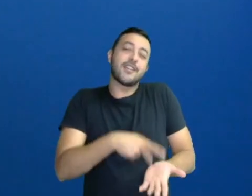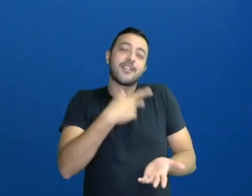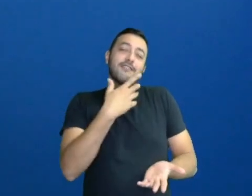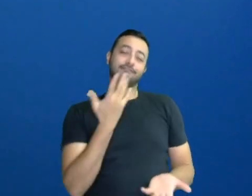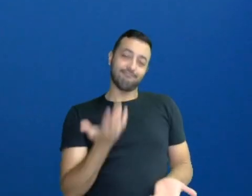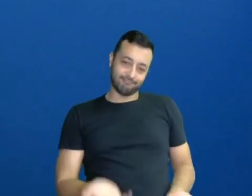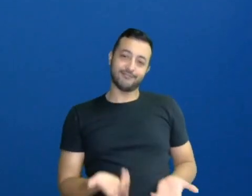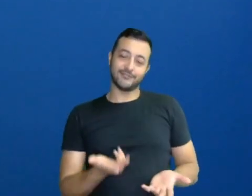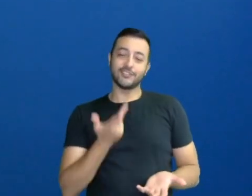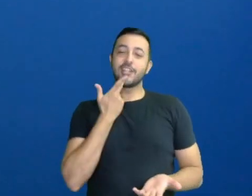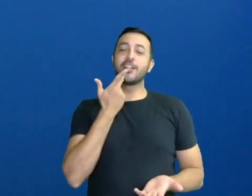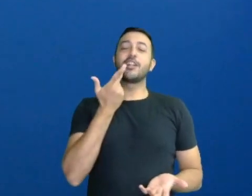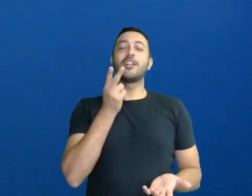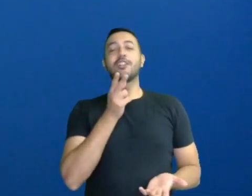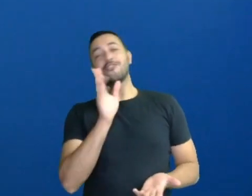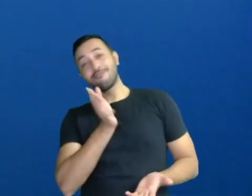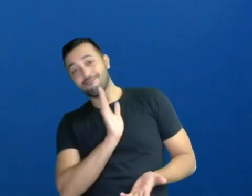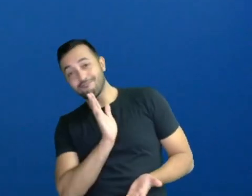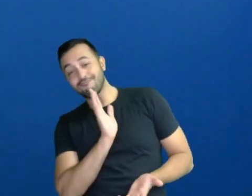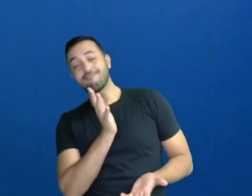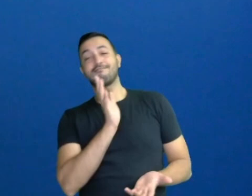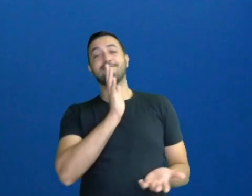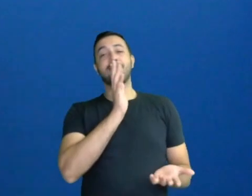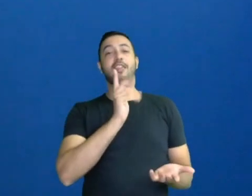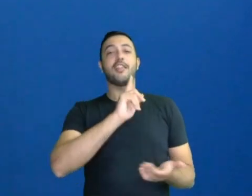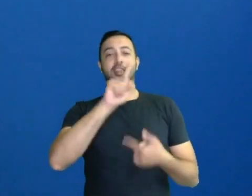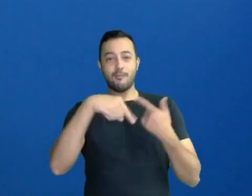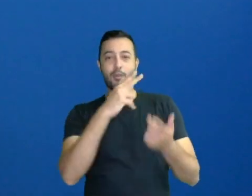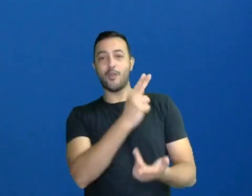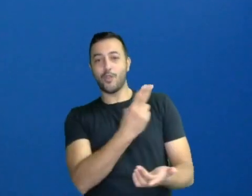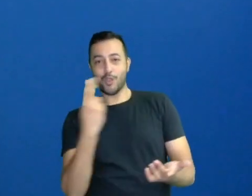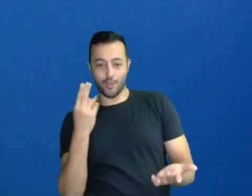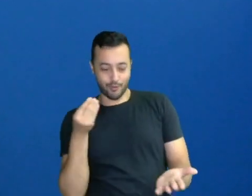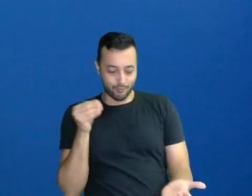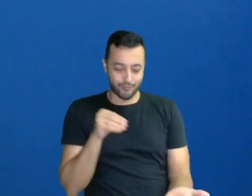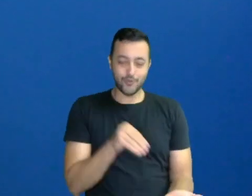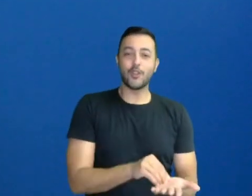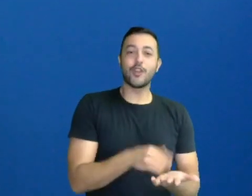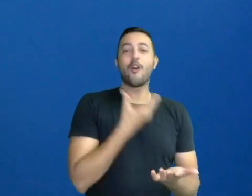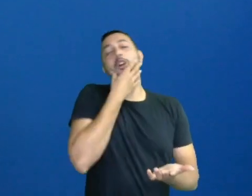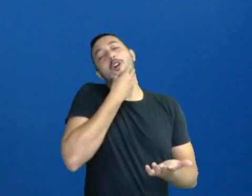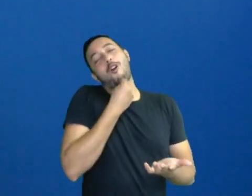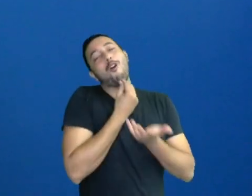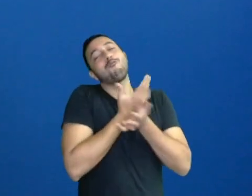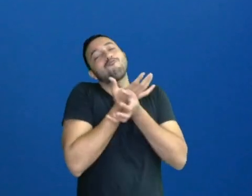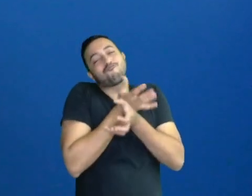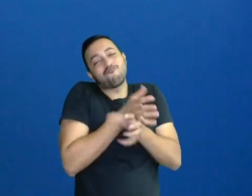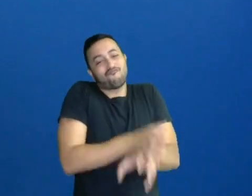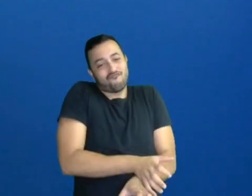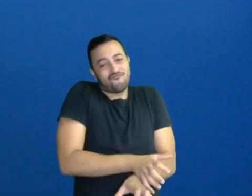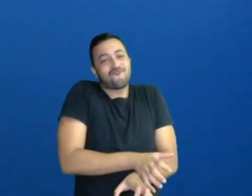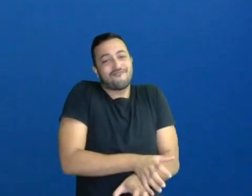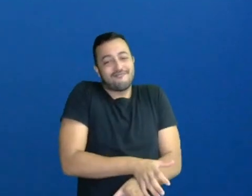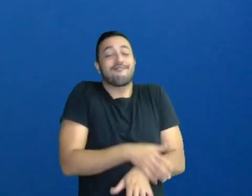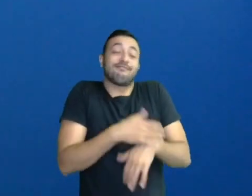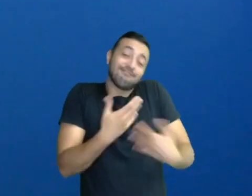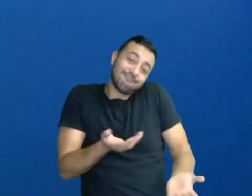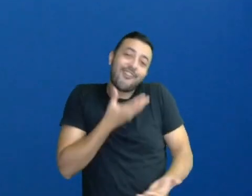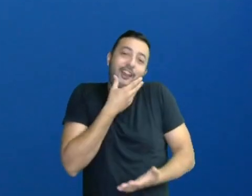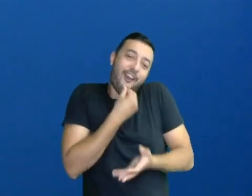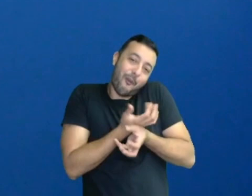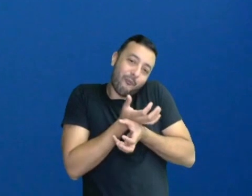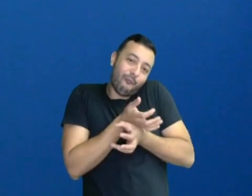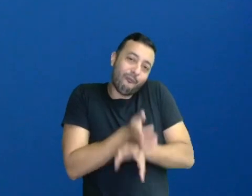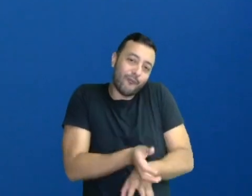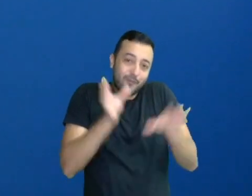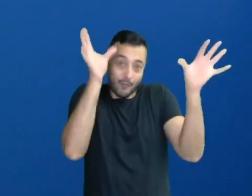né Aí ele se despediu dela acho assinou senhor esqueleto né Então o senhor